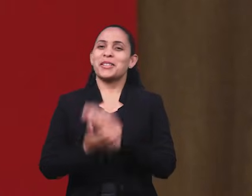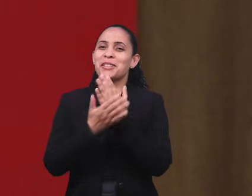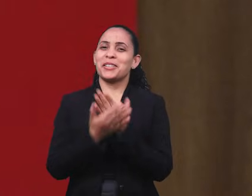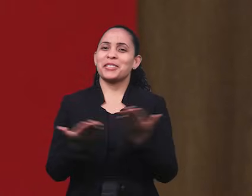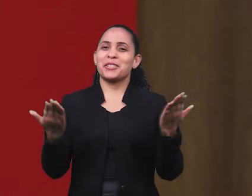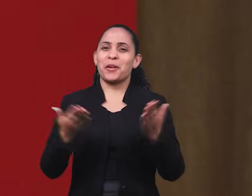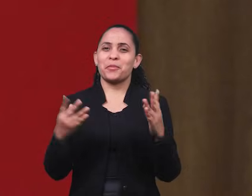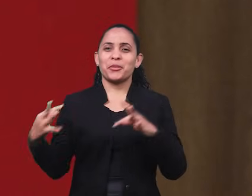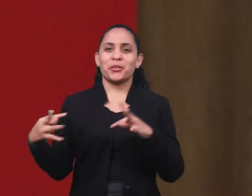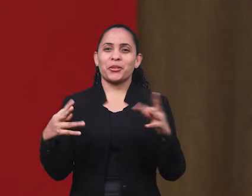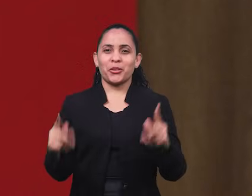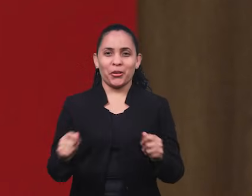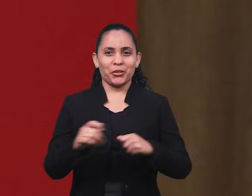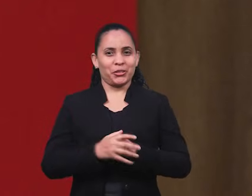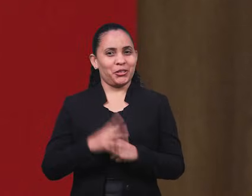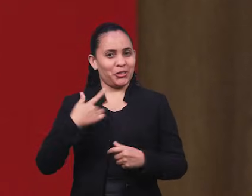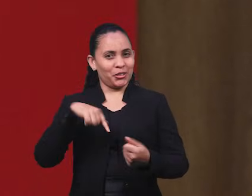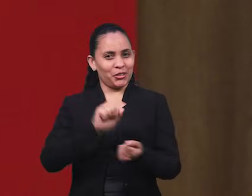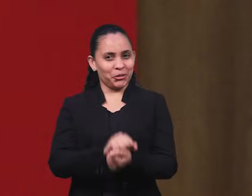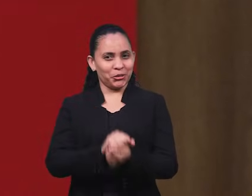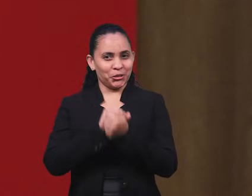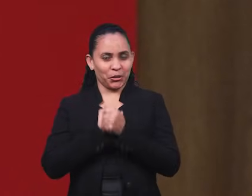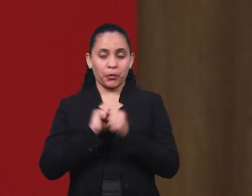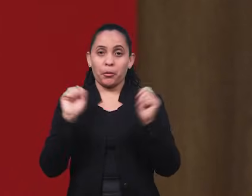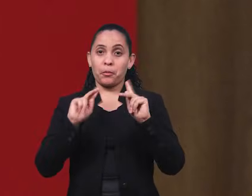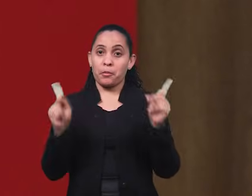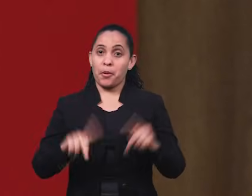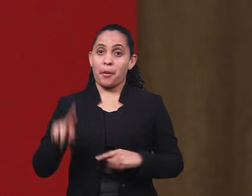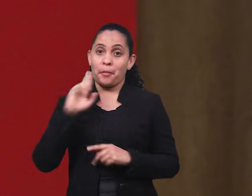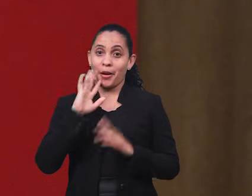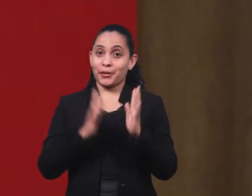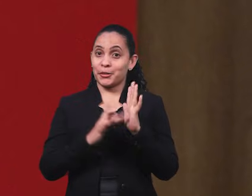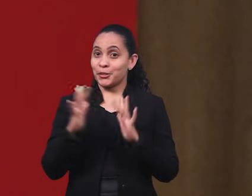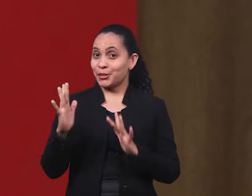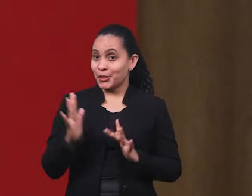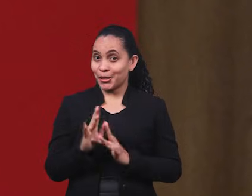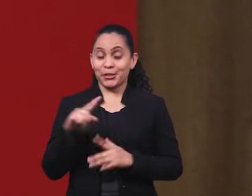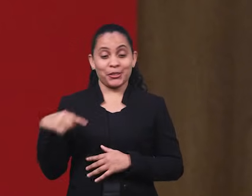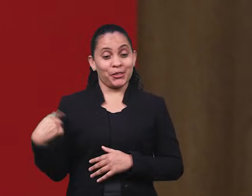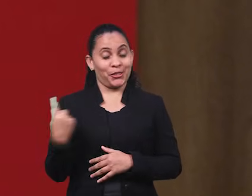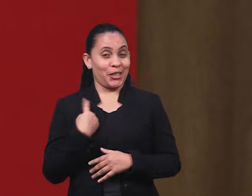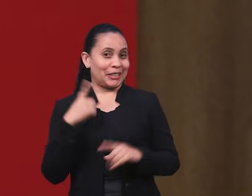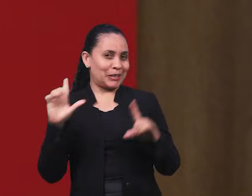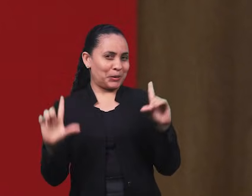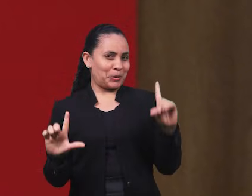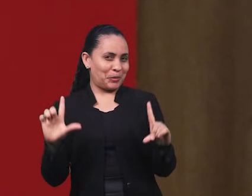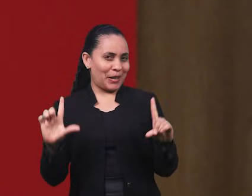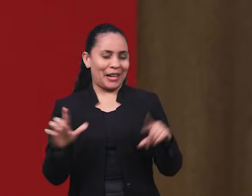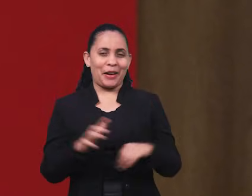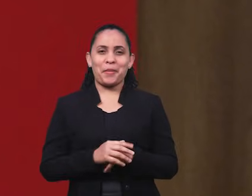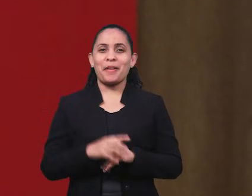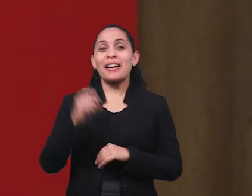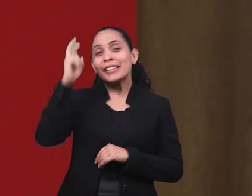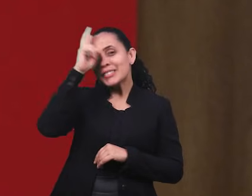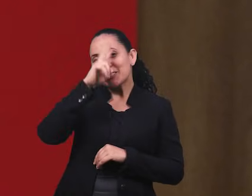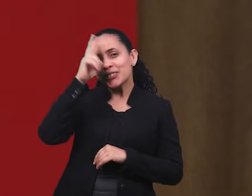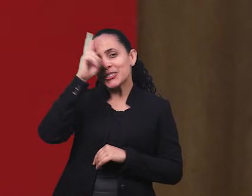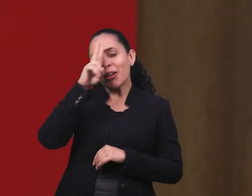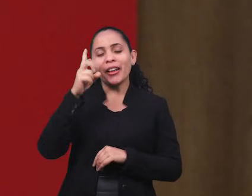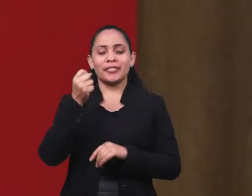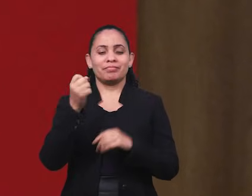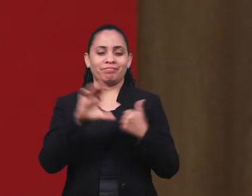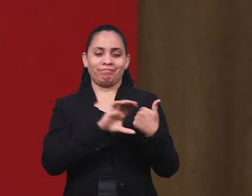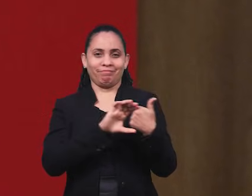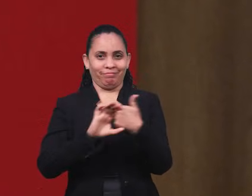Nós saudamos a todos os participantes com a paz do Senhor Jesus. Estamos no programa A História